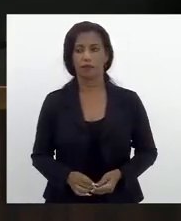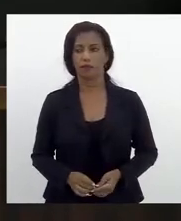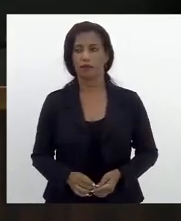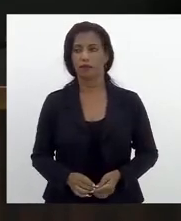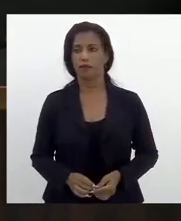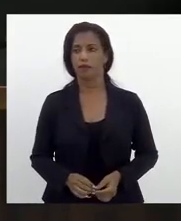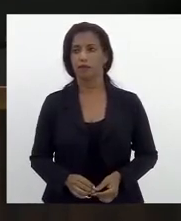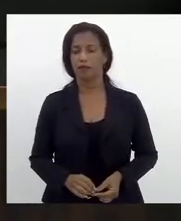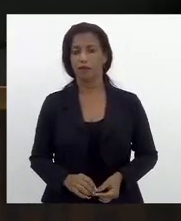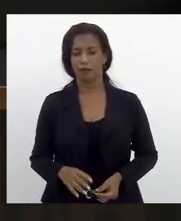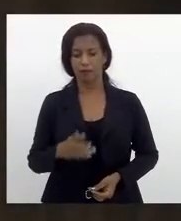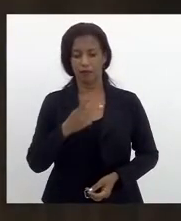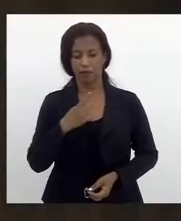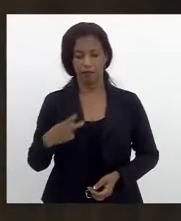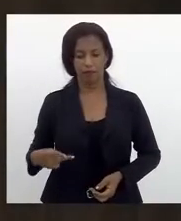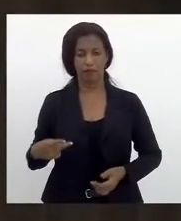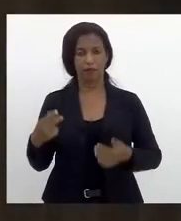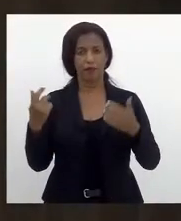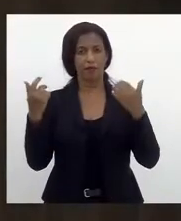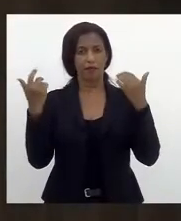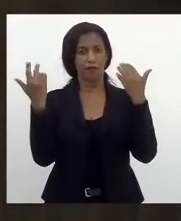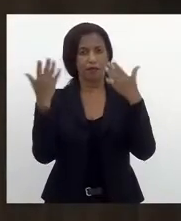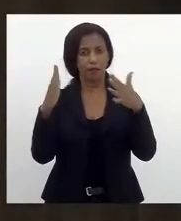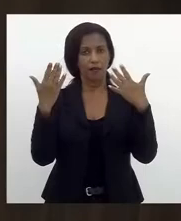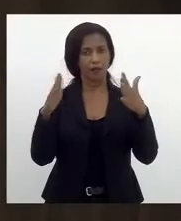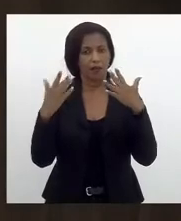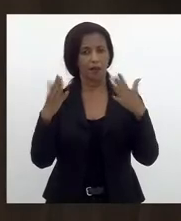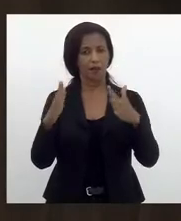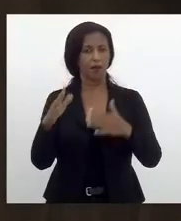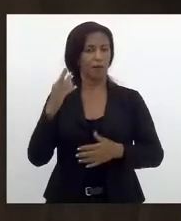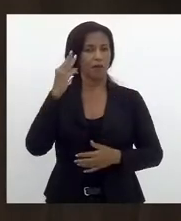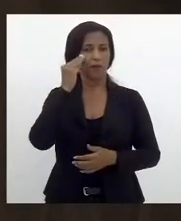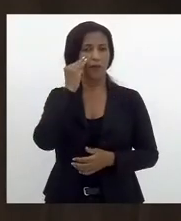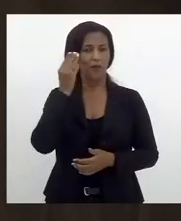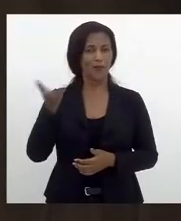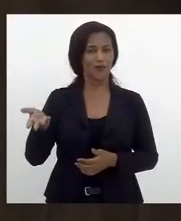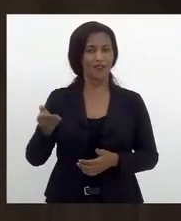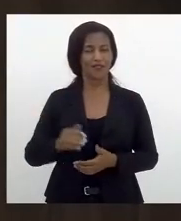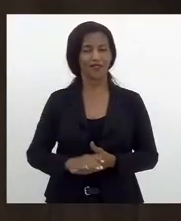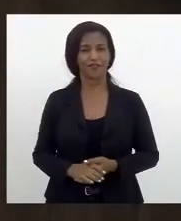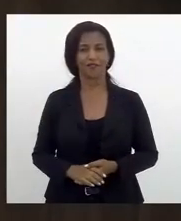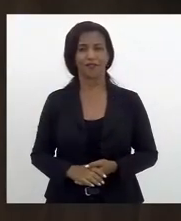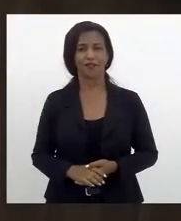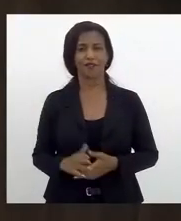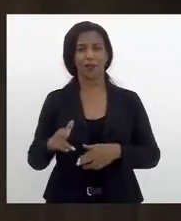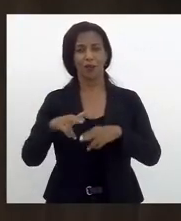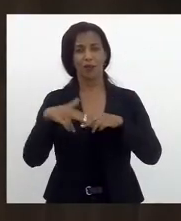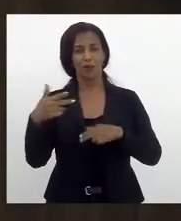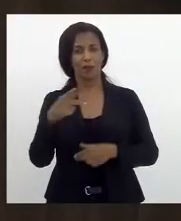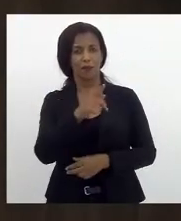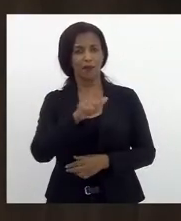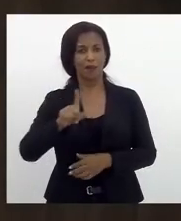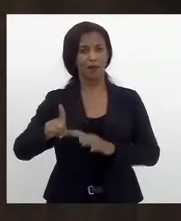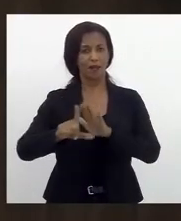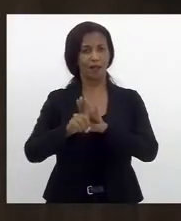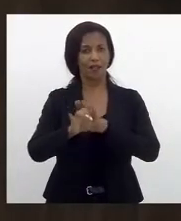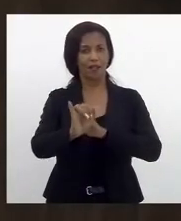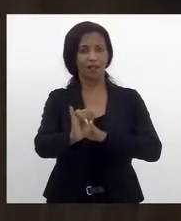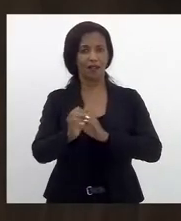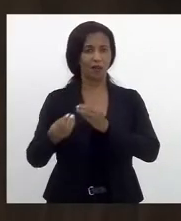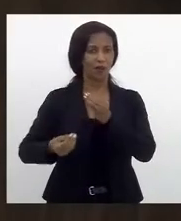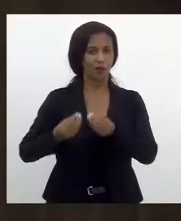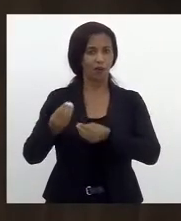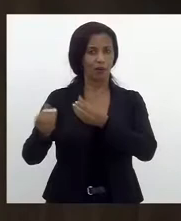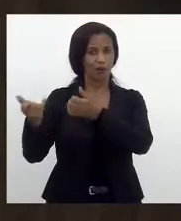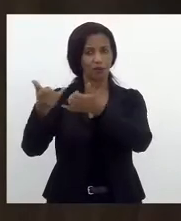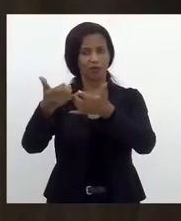Então, presidente, primeiro parabenizar a deputada Mônica Francisco por esse projeto de lei que, como foi falado